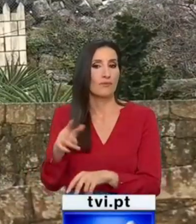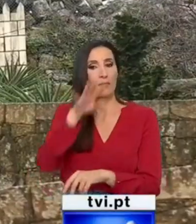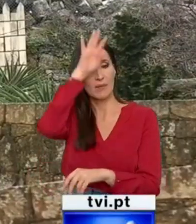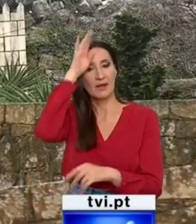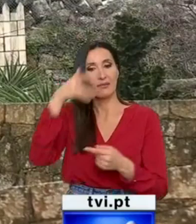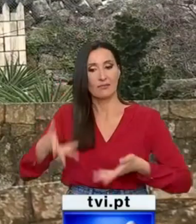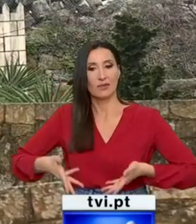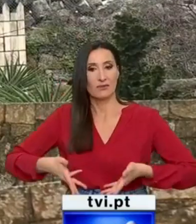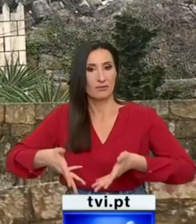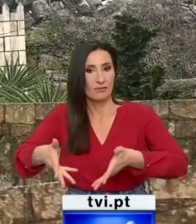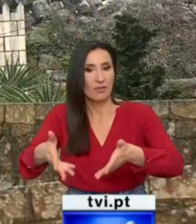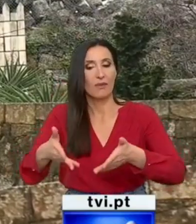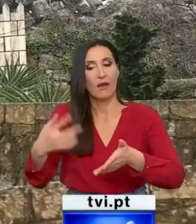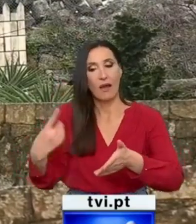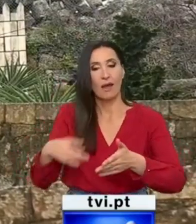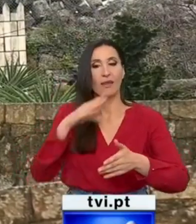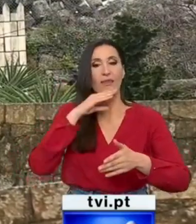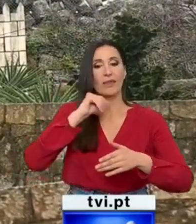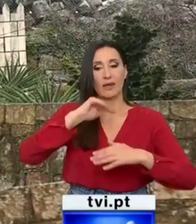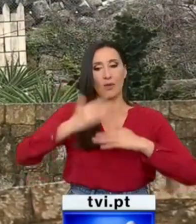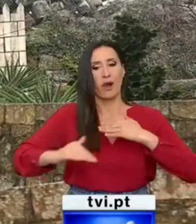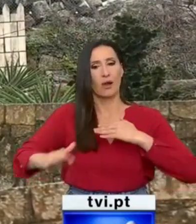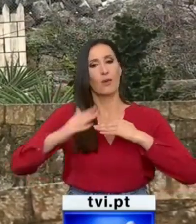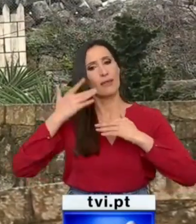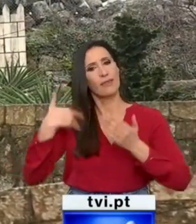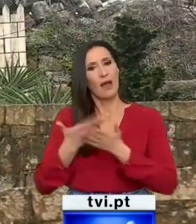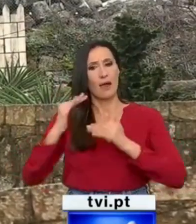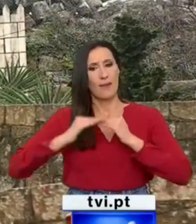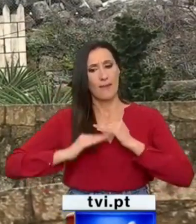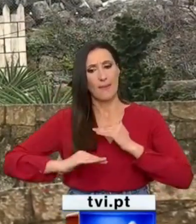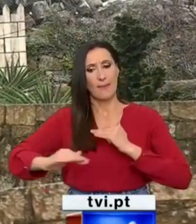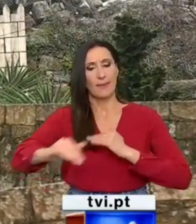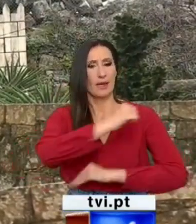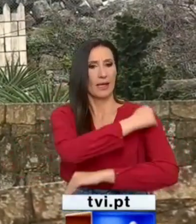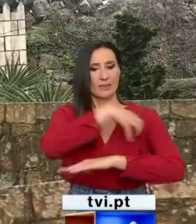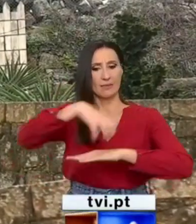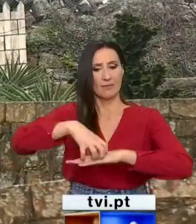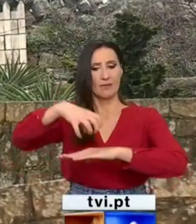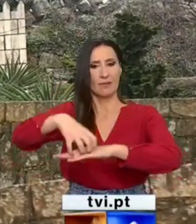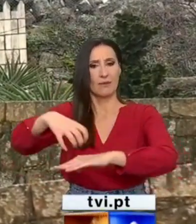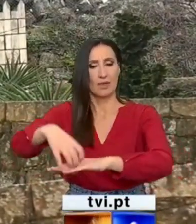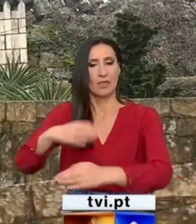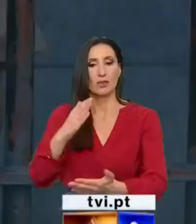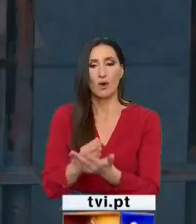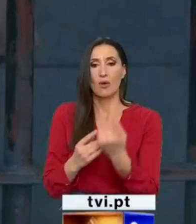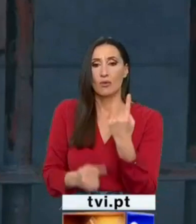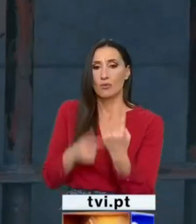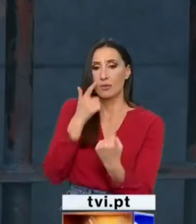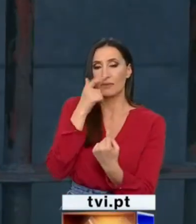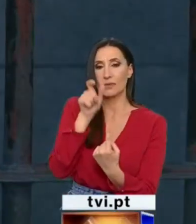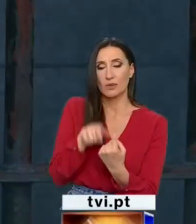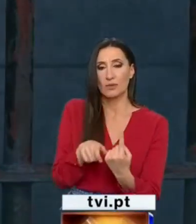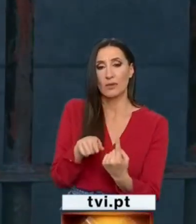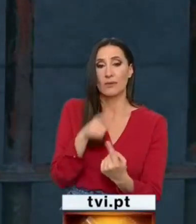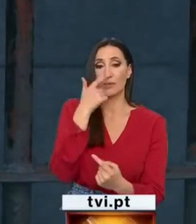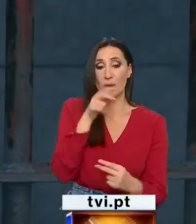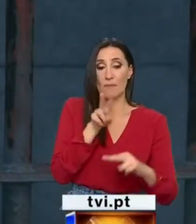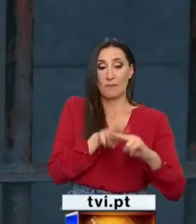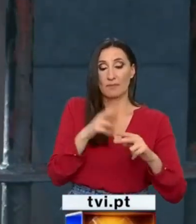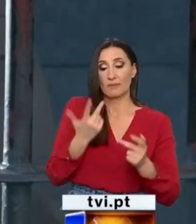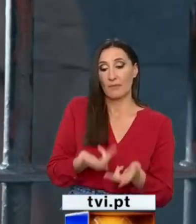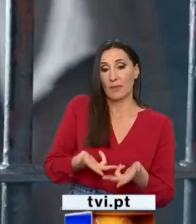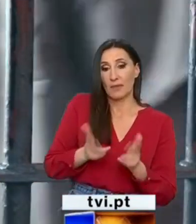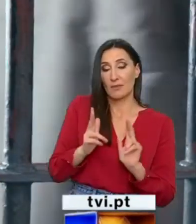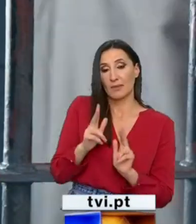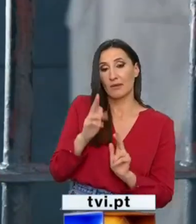depois aplanar o terreno e estamos a falar de casas para uma só pessoa. Cada recluso em